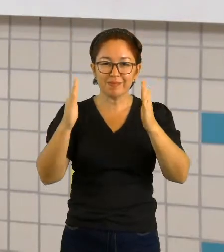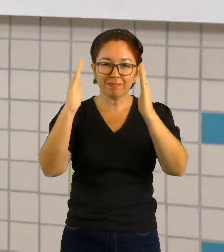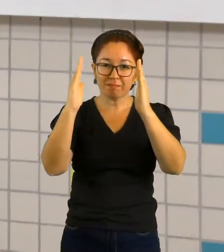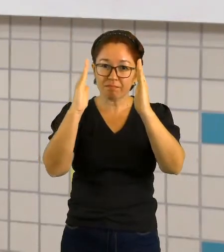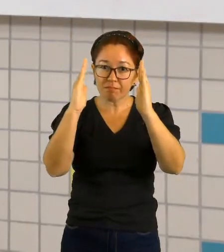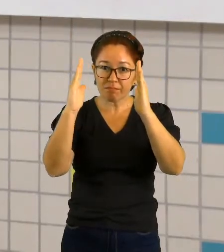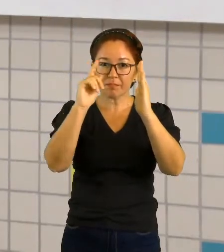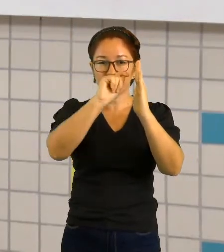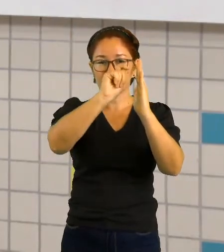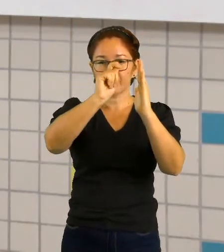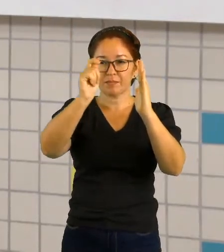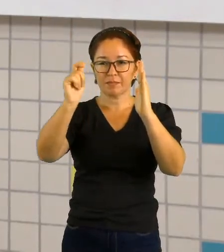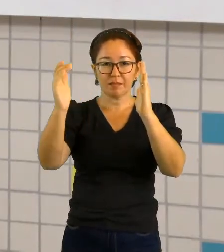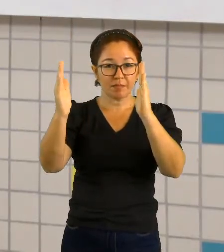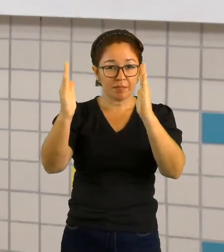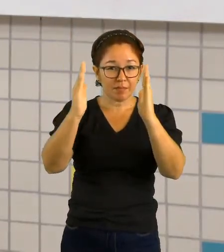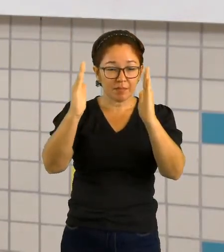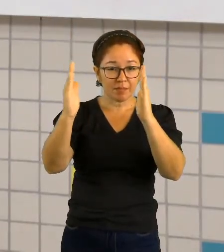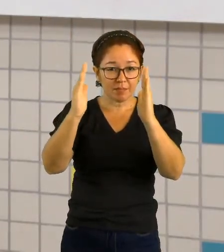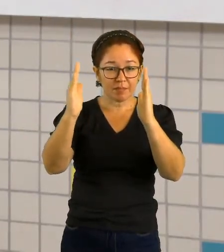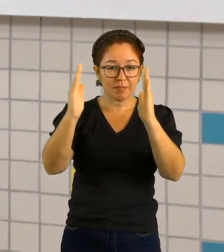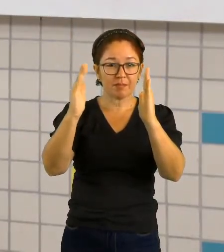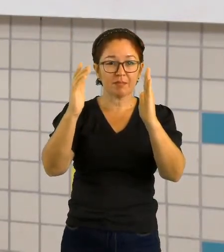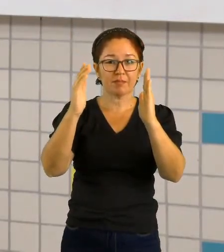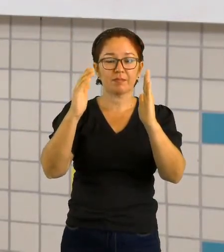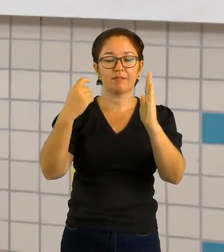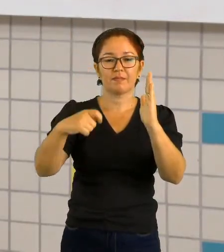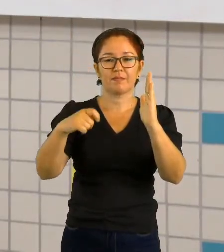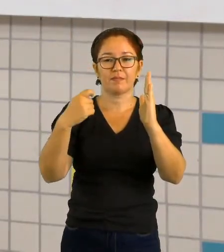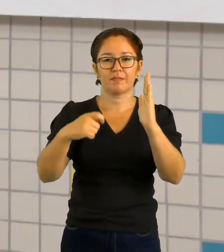uma frase, eu sempre inicio ela com a letra